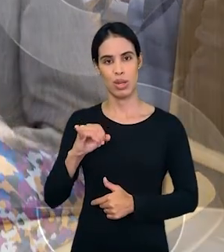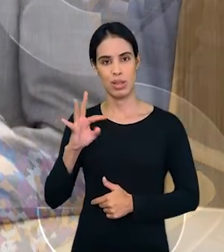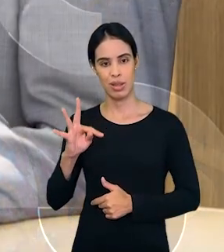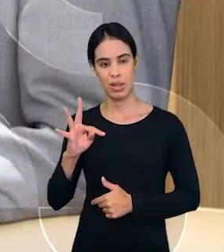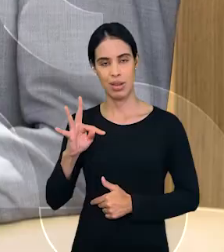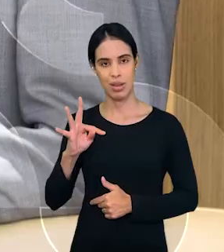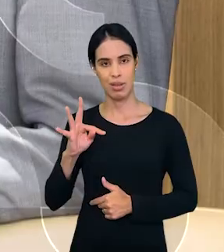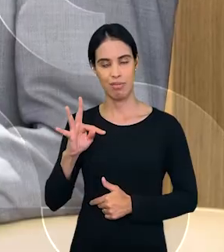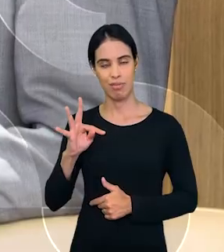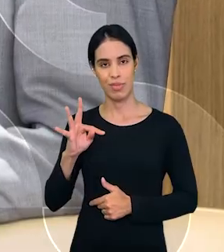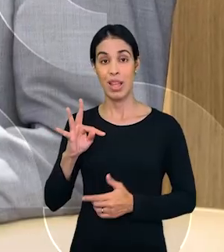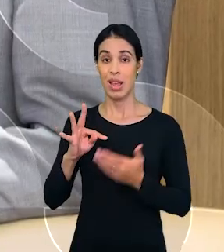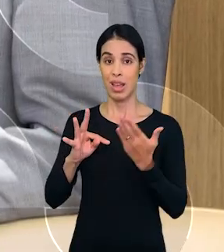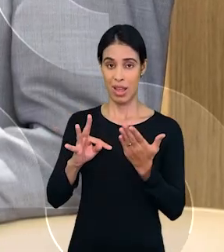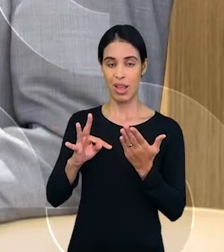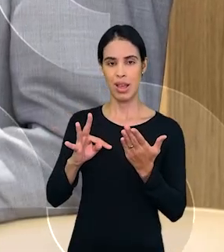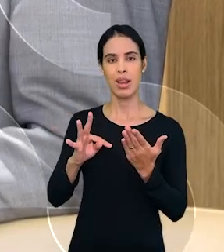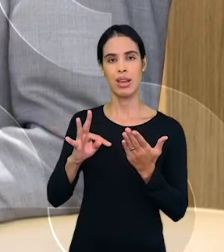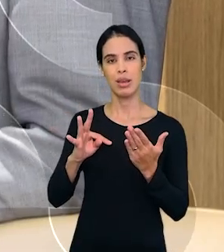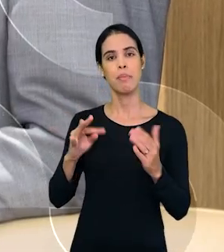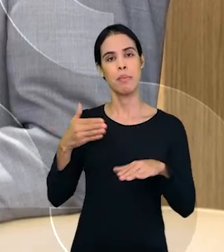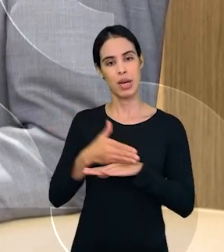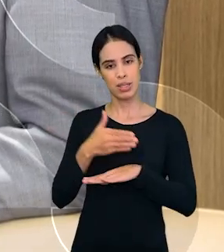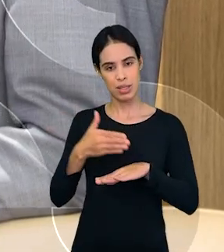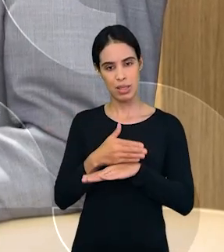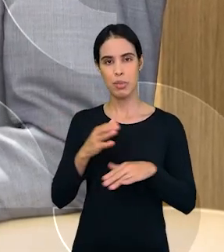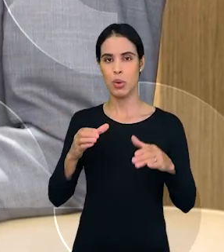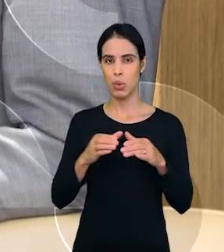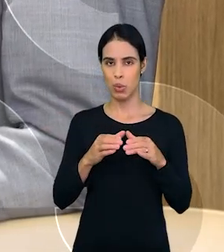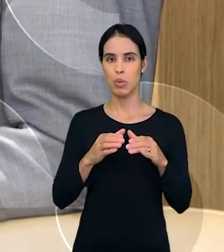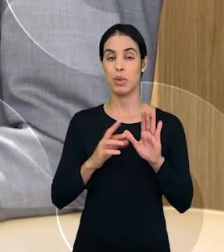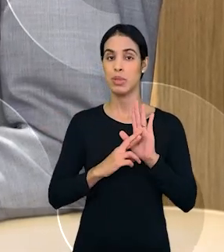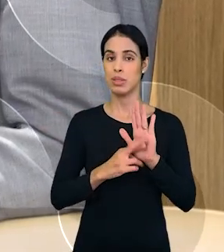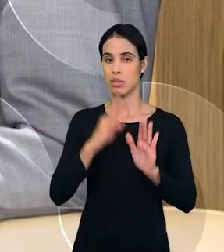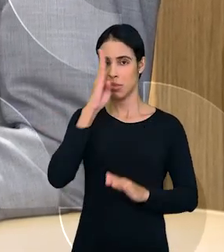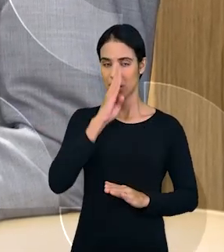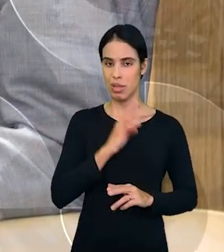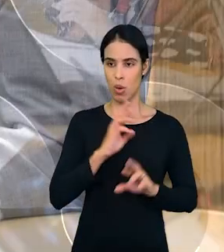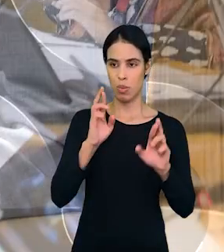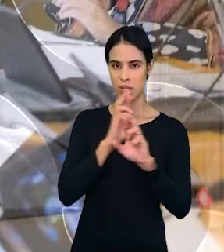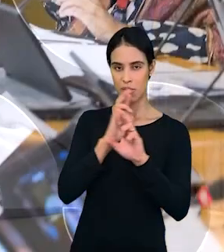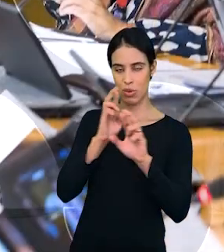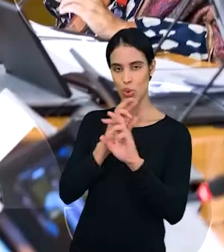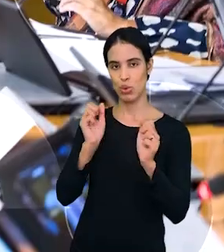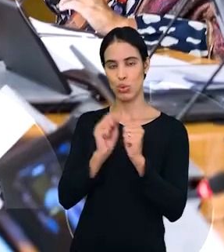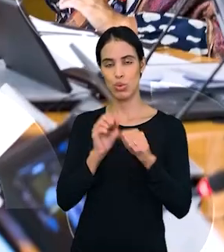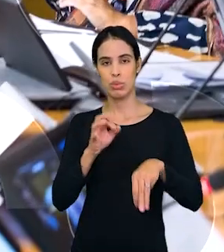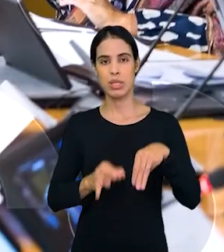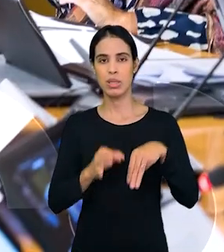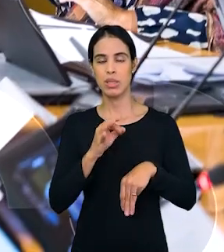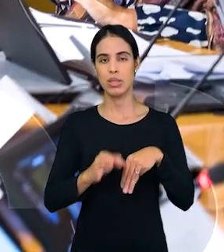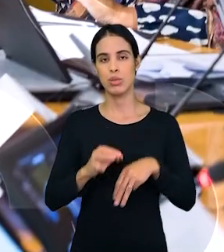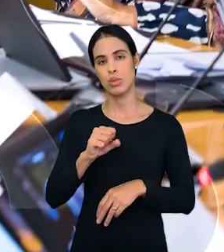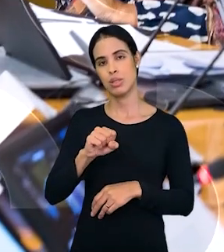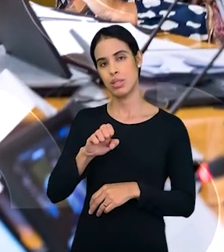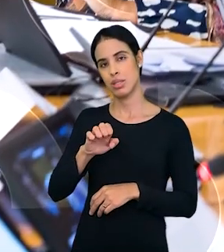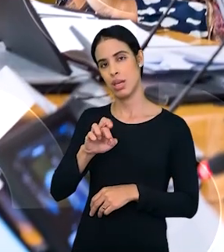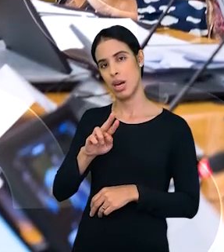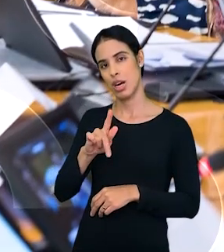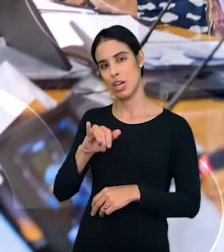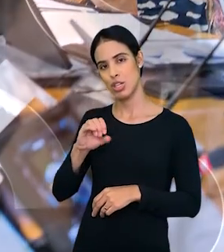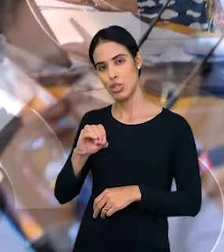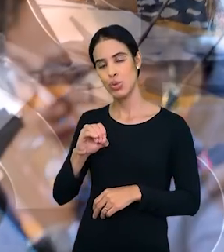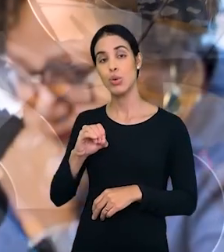OIT em Genebra, na Suíça. Ele integra a delegação brasileira como observador, ao lado dos ministros do TST,